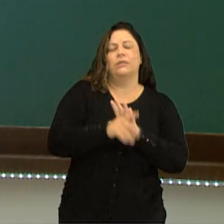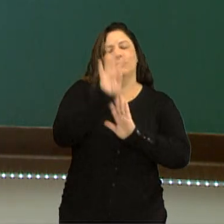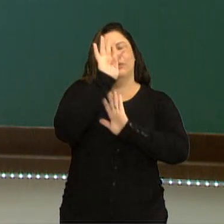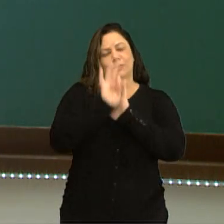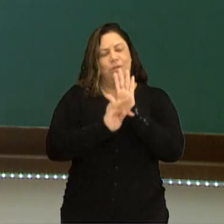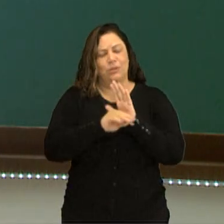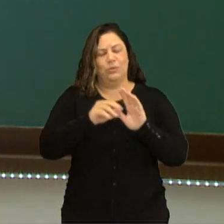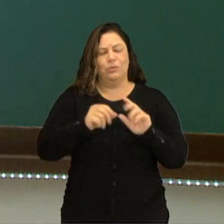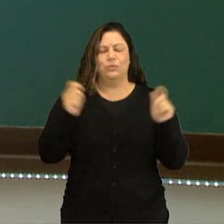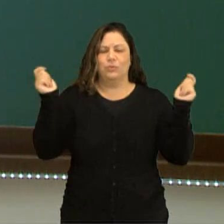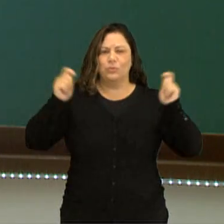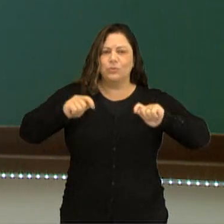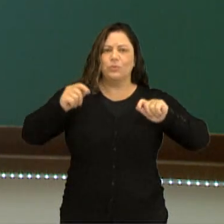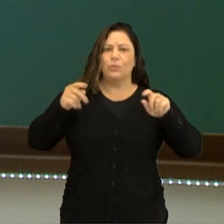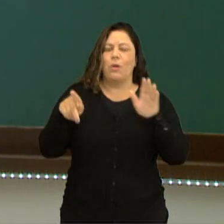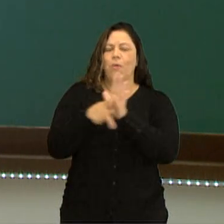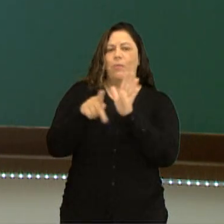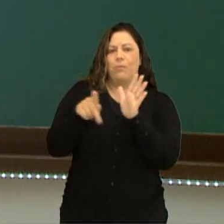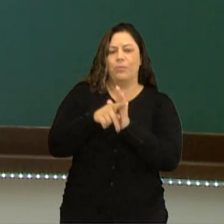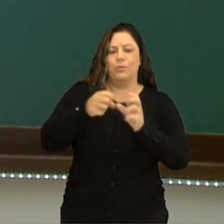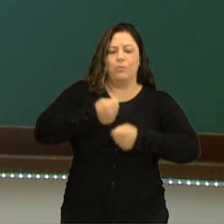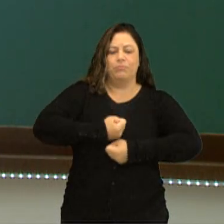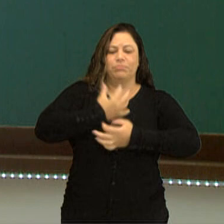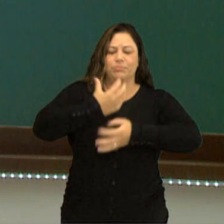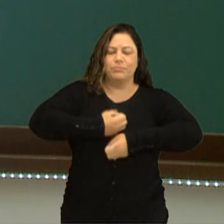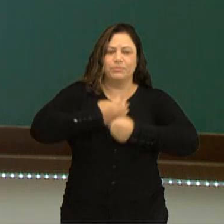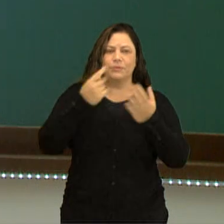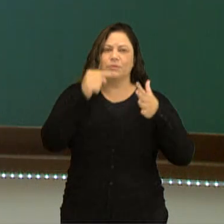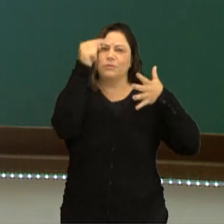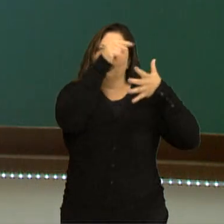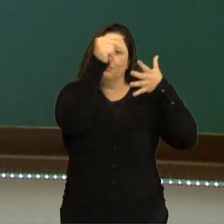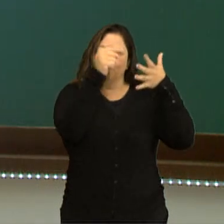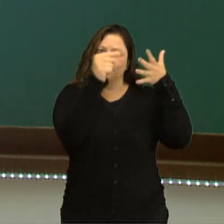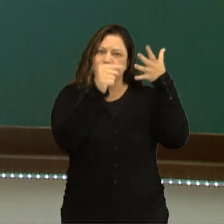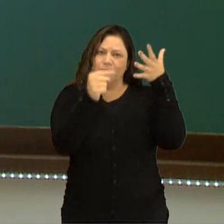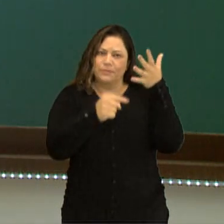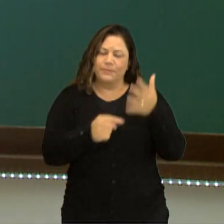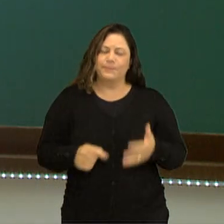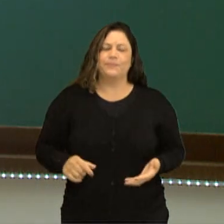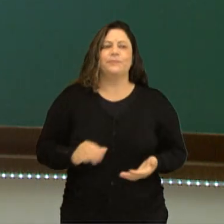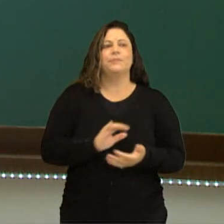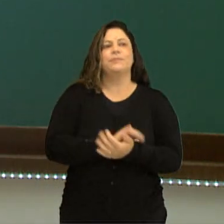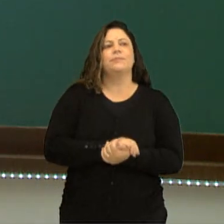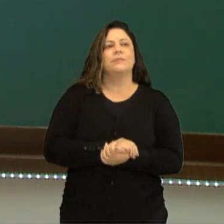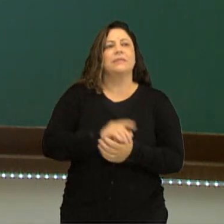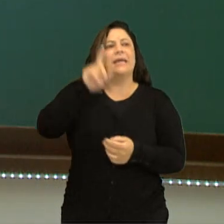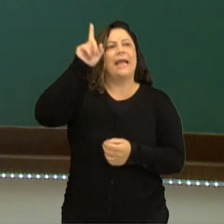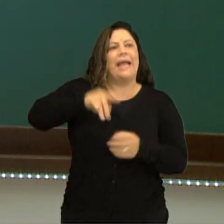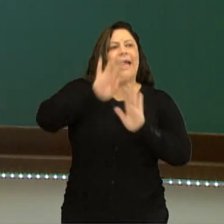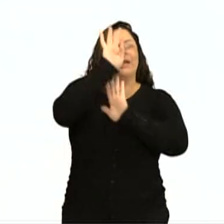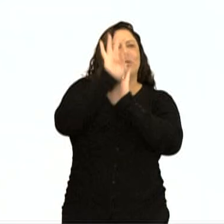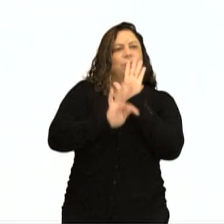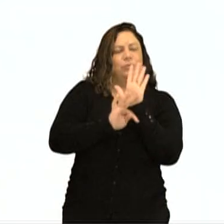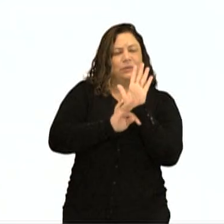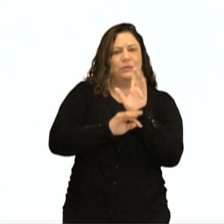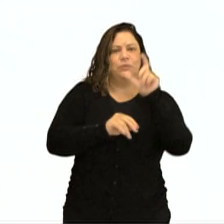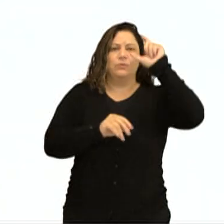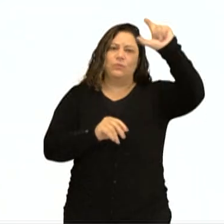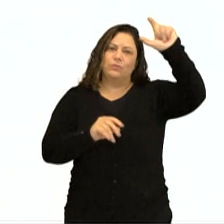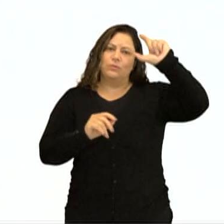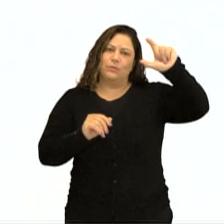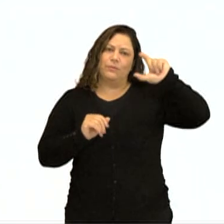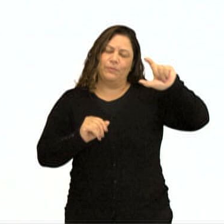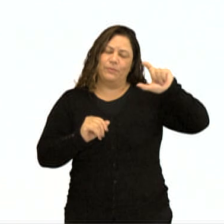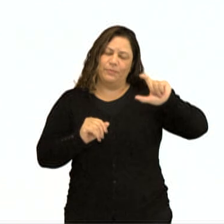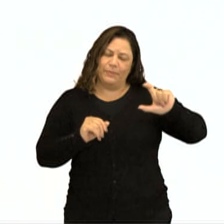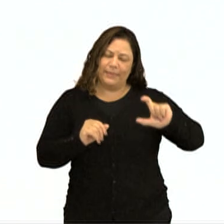esses sentimentos. E qual é a sua estrutura, os seus elementos? Nós temos aqui, é um texto escrito em versos, dividido